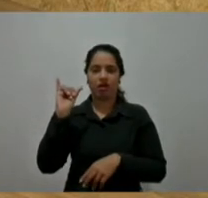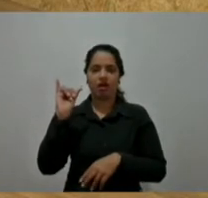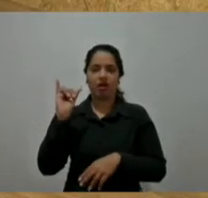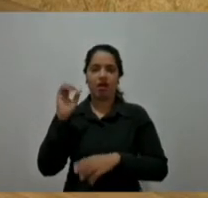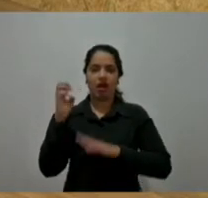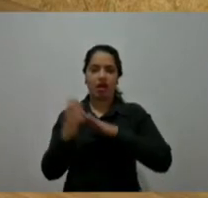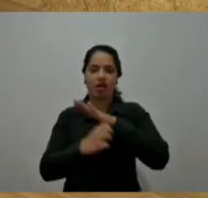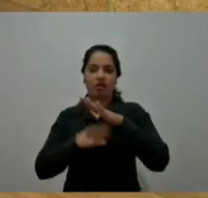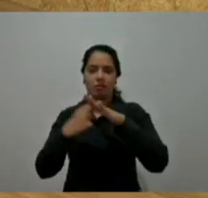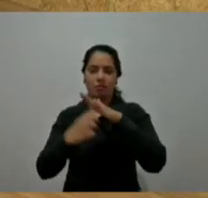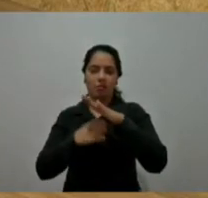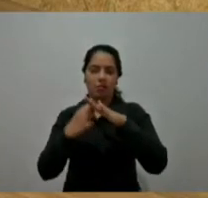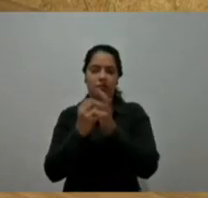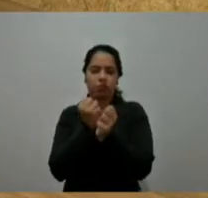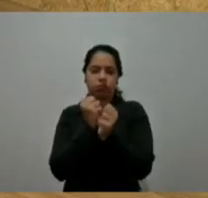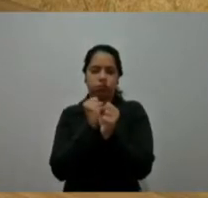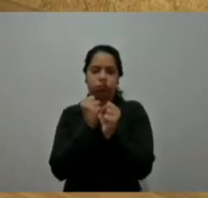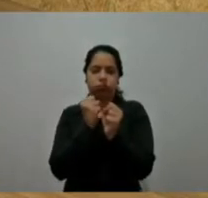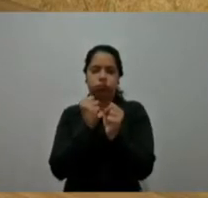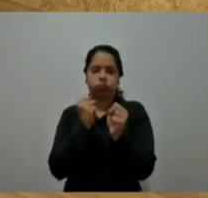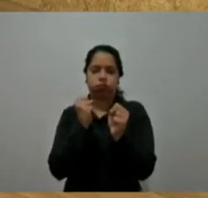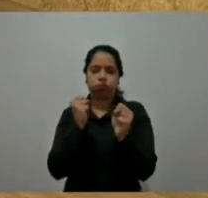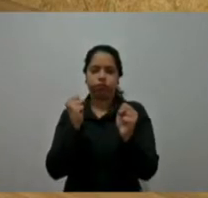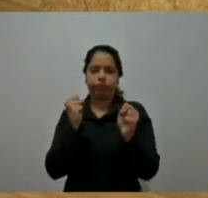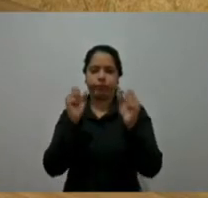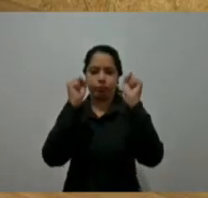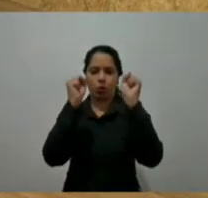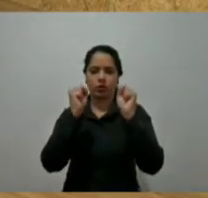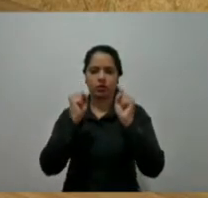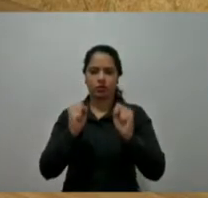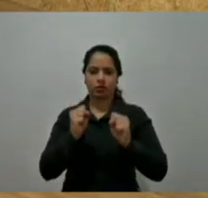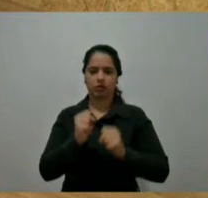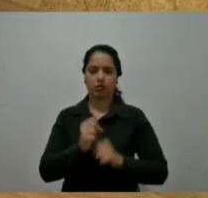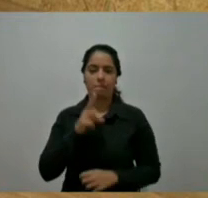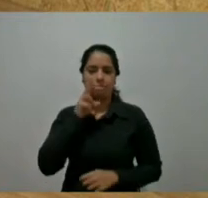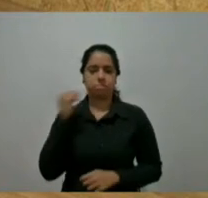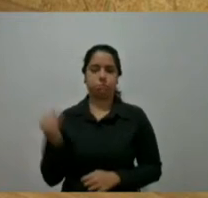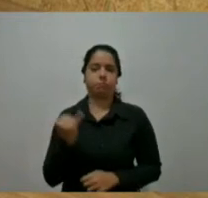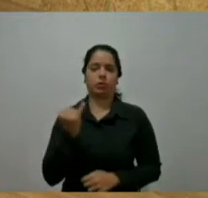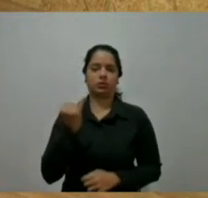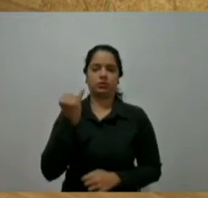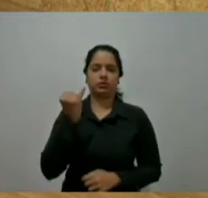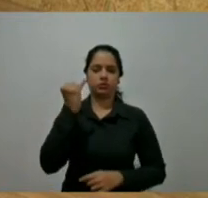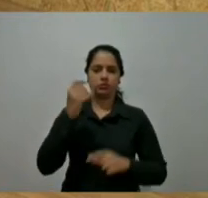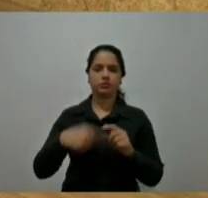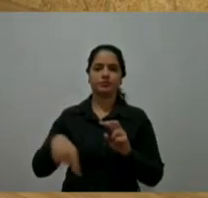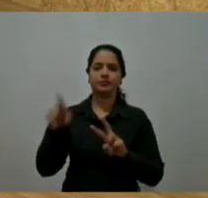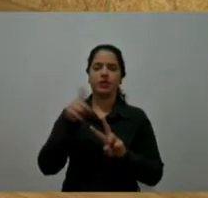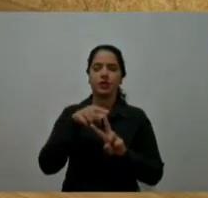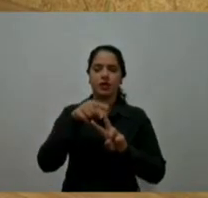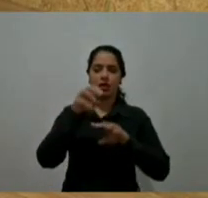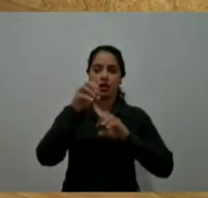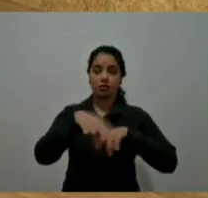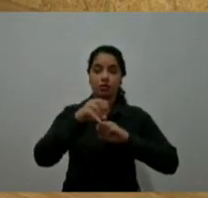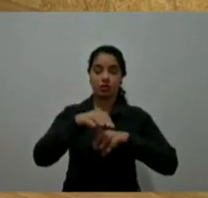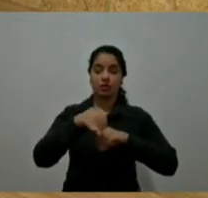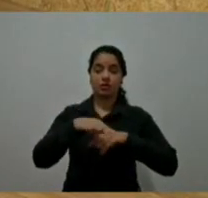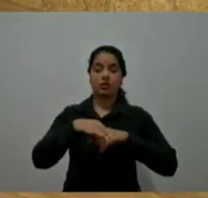poder e concentrando muito poder na mão, né? E a segunda justificativa, na parte de educação, é evitar